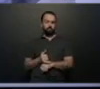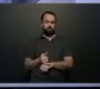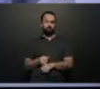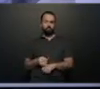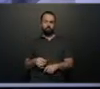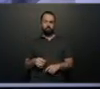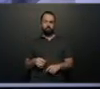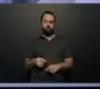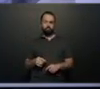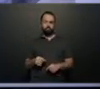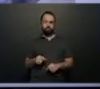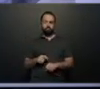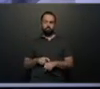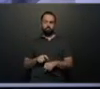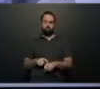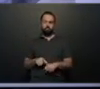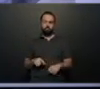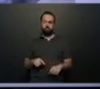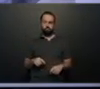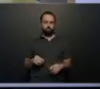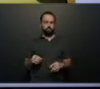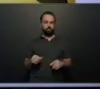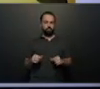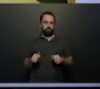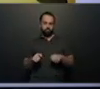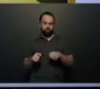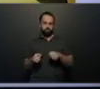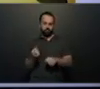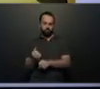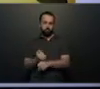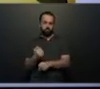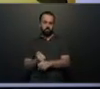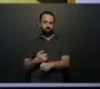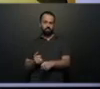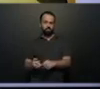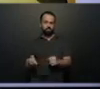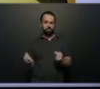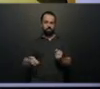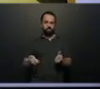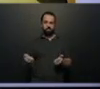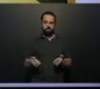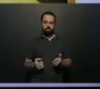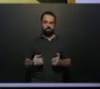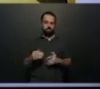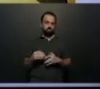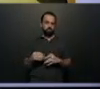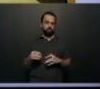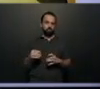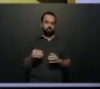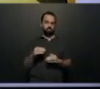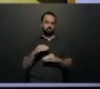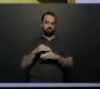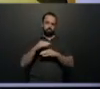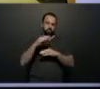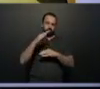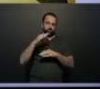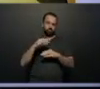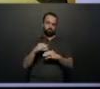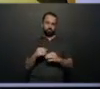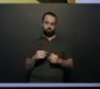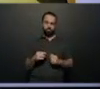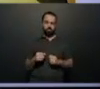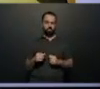aço, e aqui a montagem de um carro. A destilação fracionada é o método como a